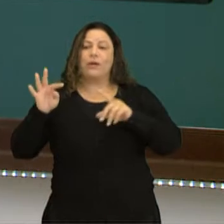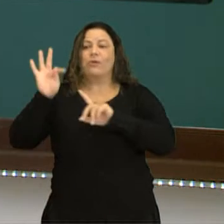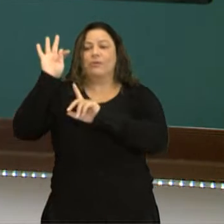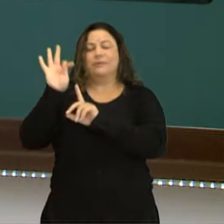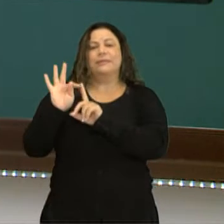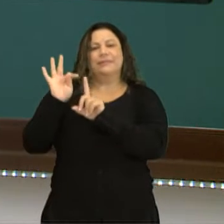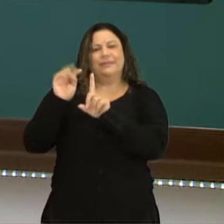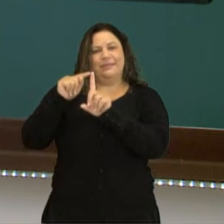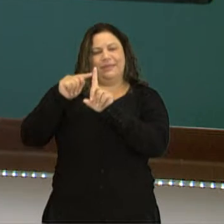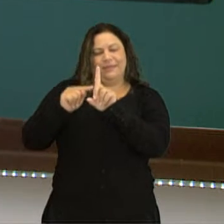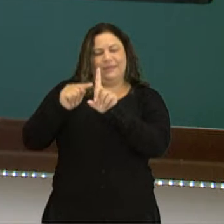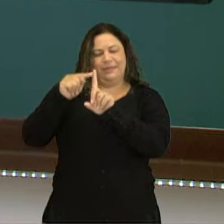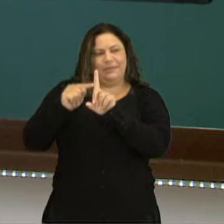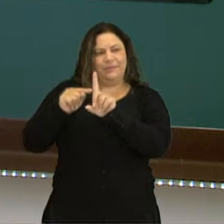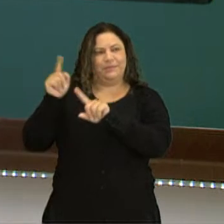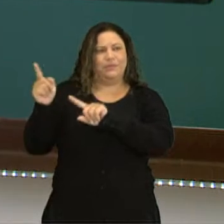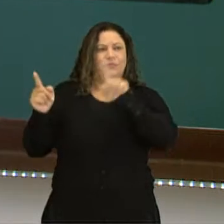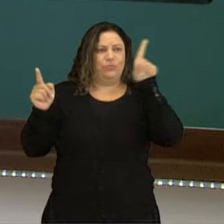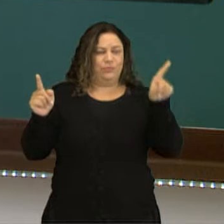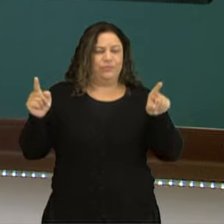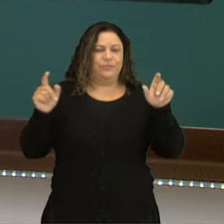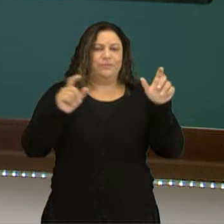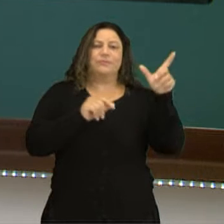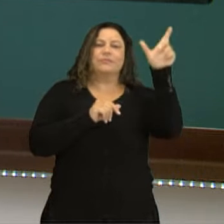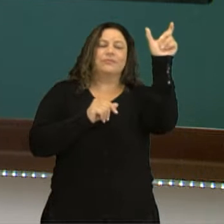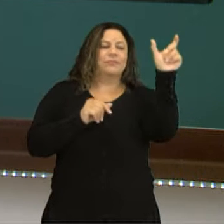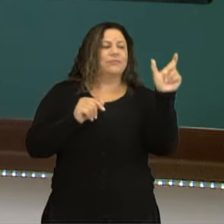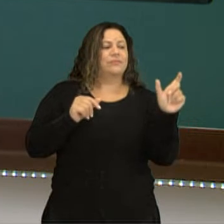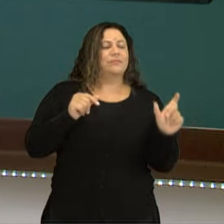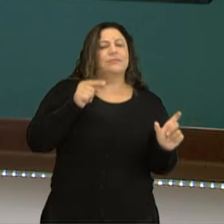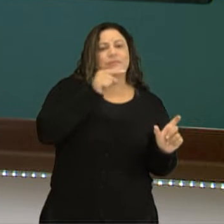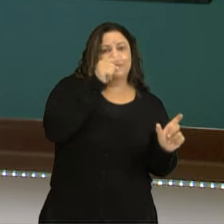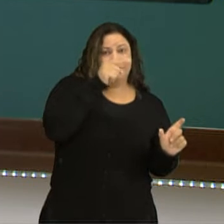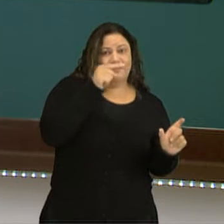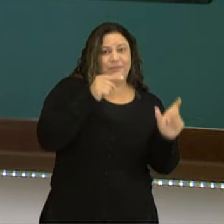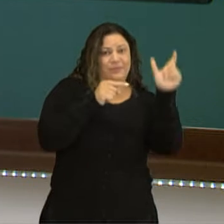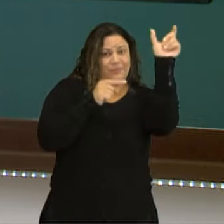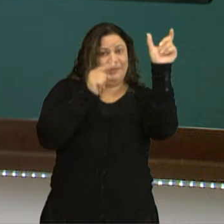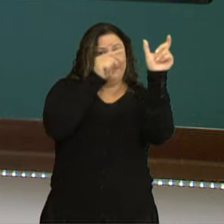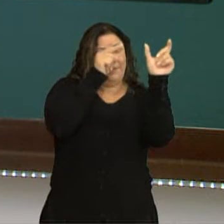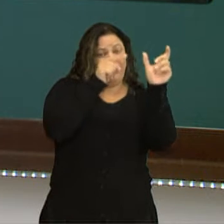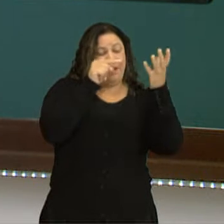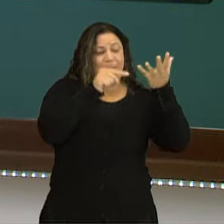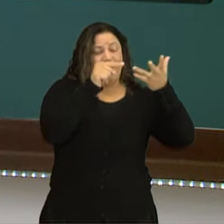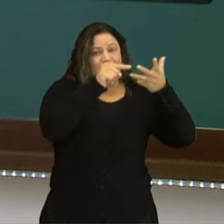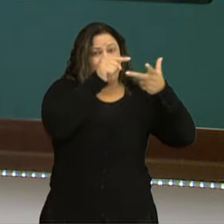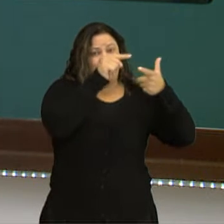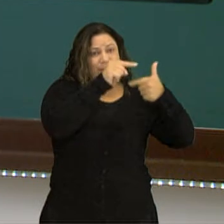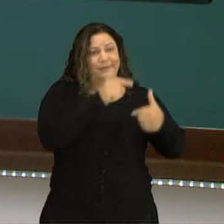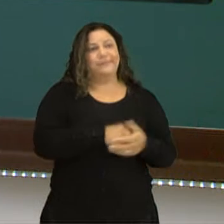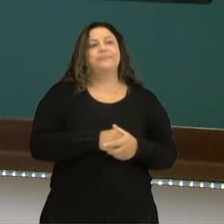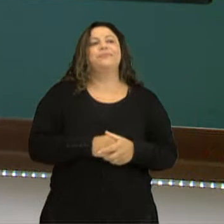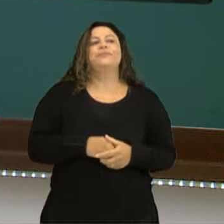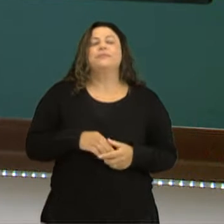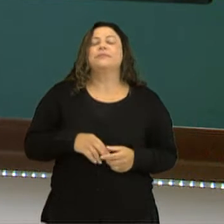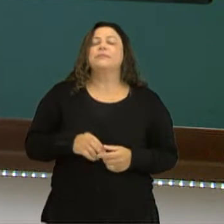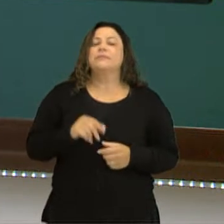vai relacionar com a coluna da esquerda. Pessoal, olha só, você tem aqui energia térmica em